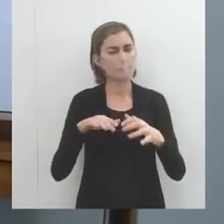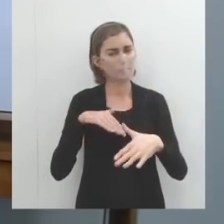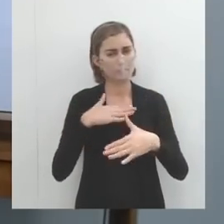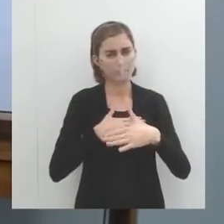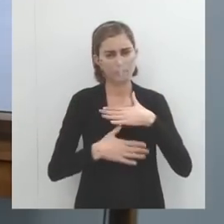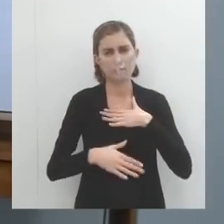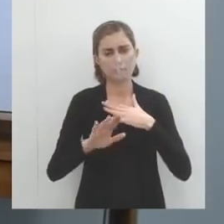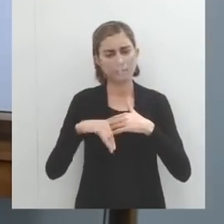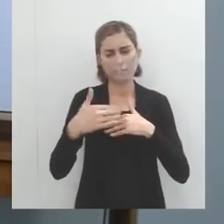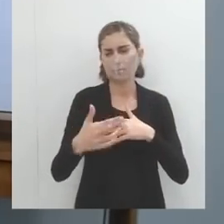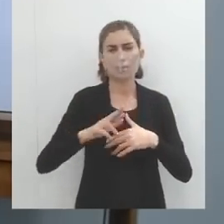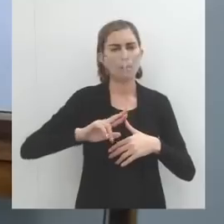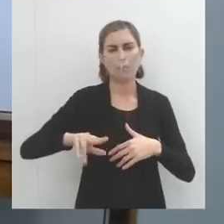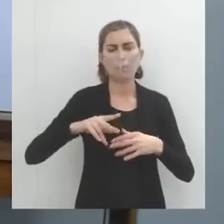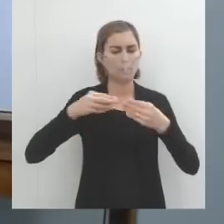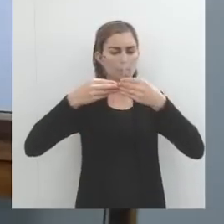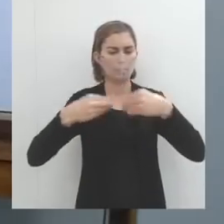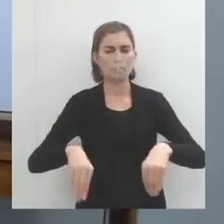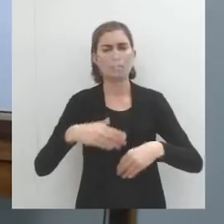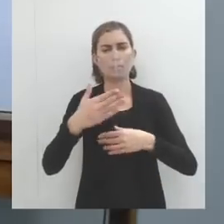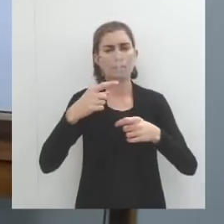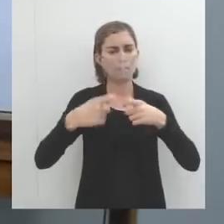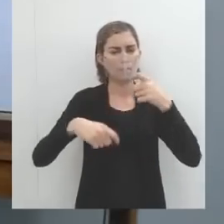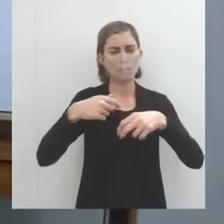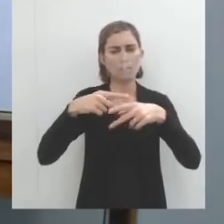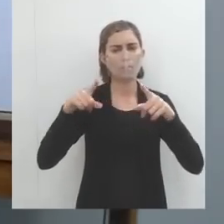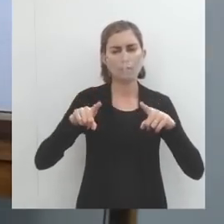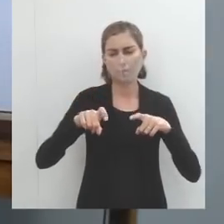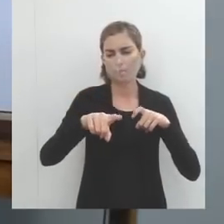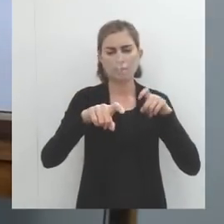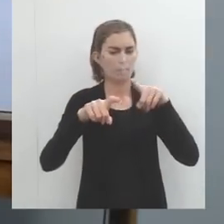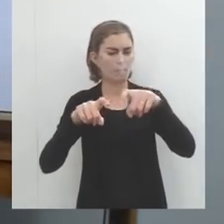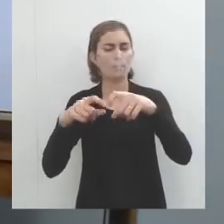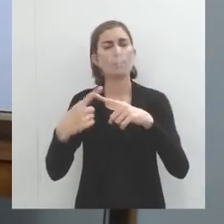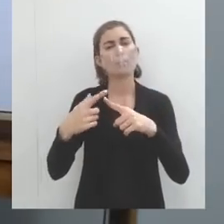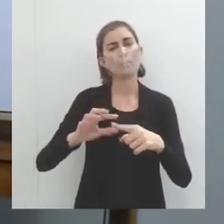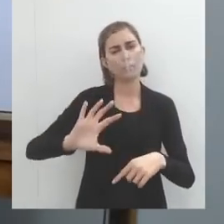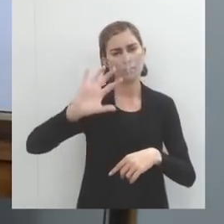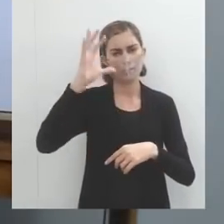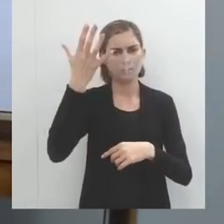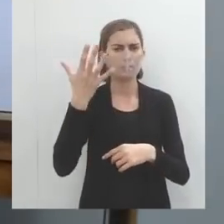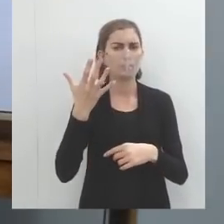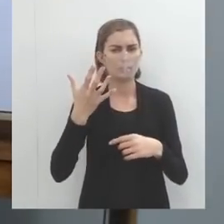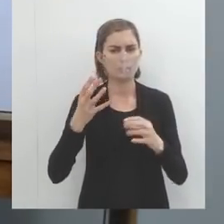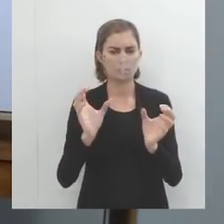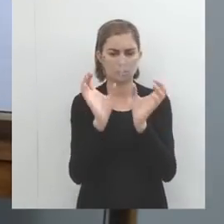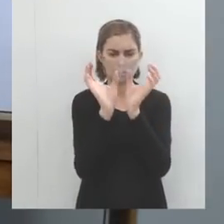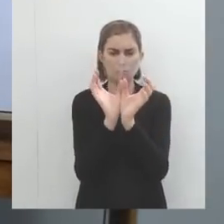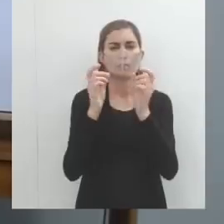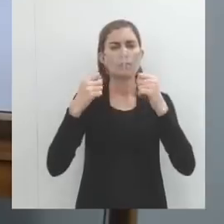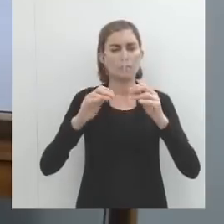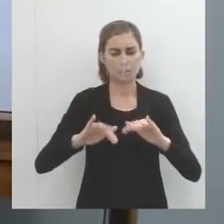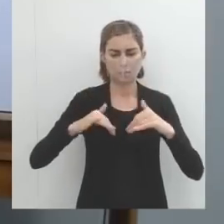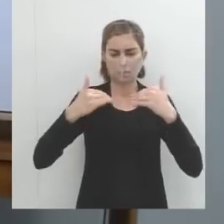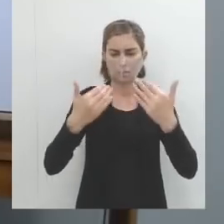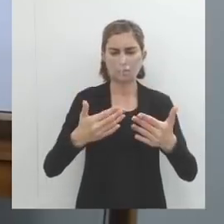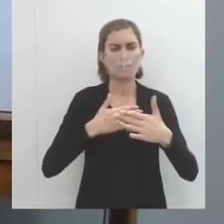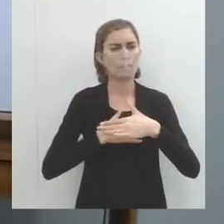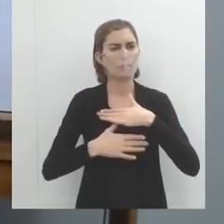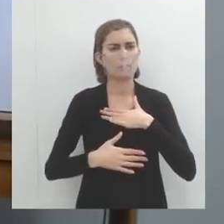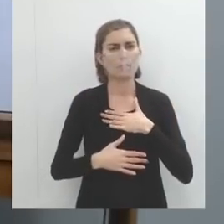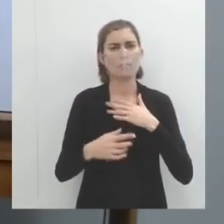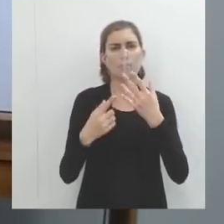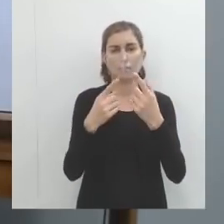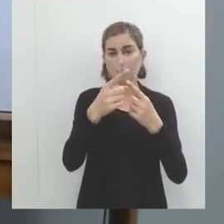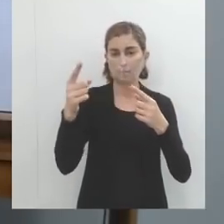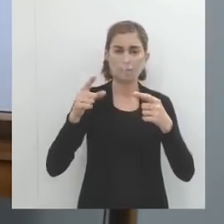do corpo para não prejudicar a produção dos espermatozoides. Porque o que é que acontece? Os testículos, eles têm que ficar fora do corpo